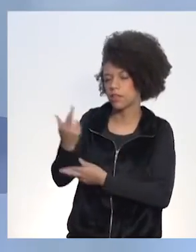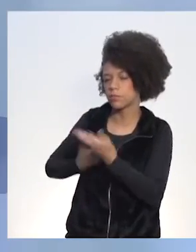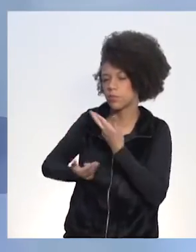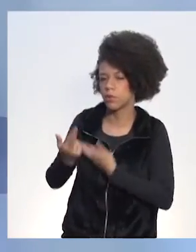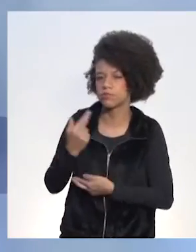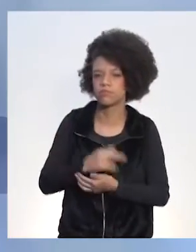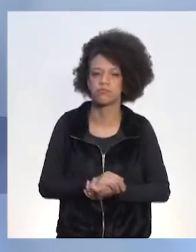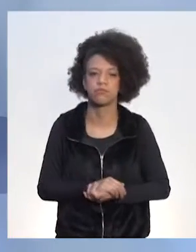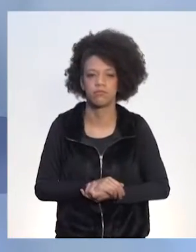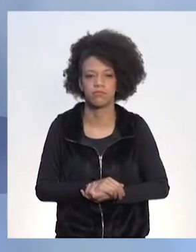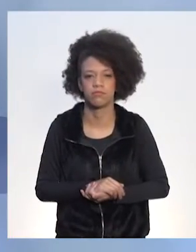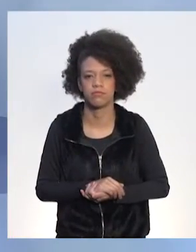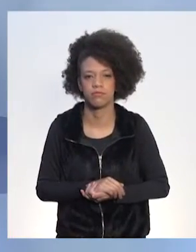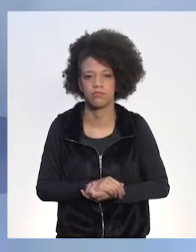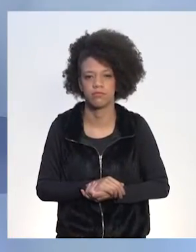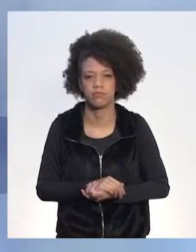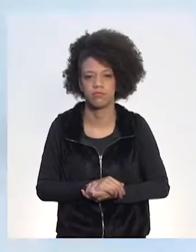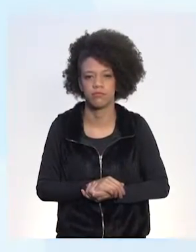resultado.